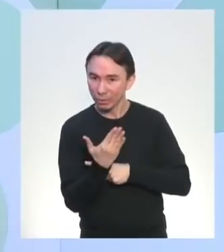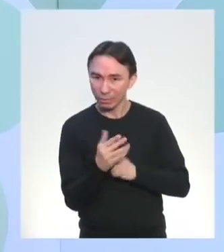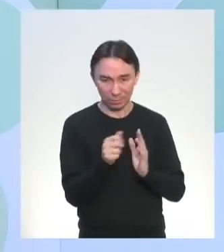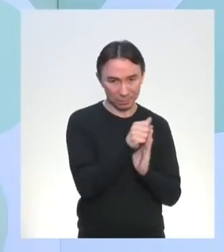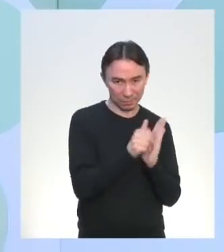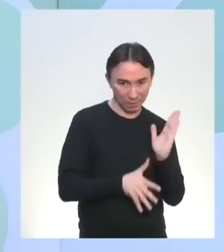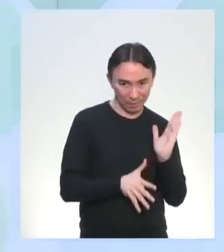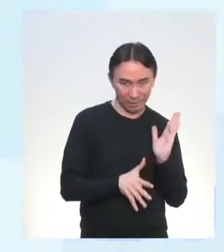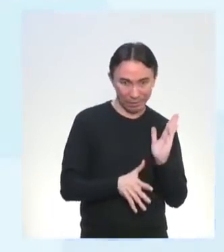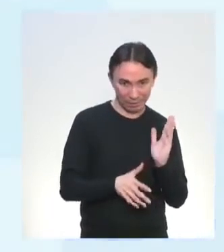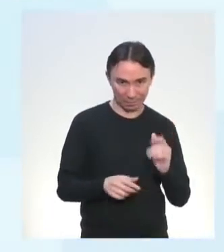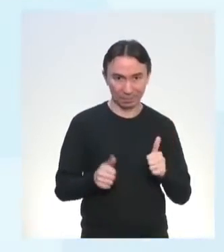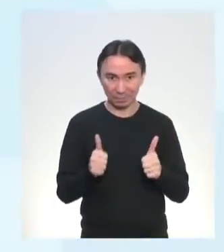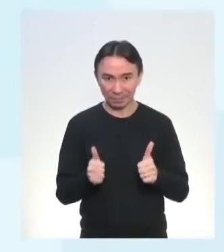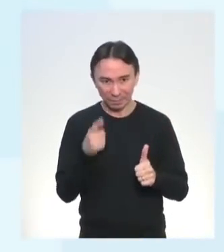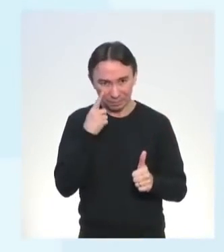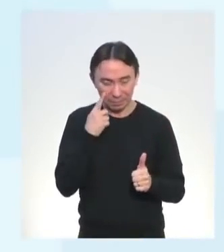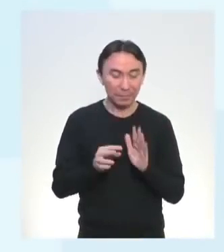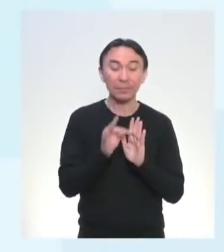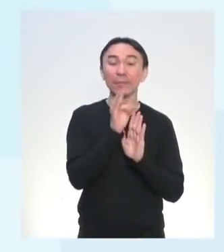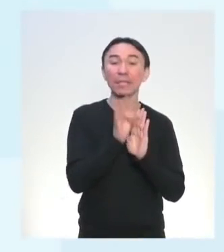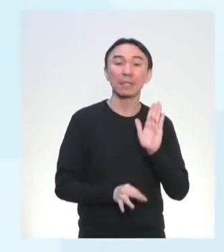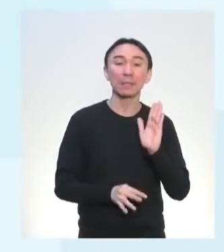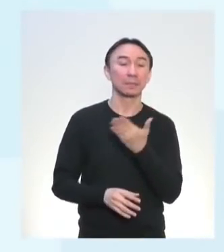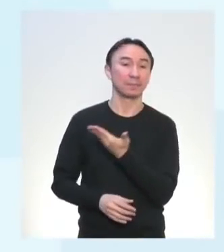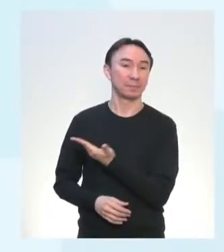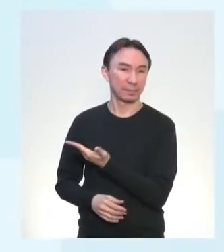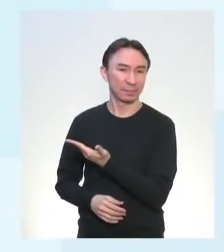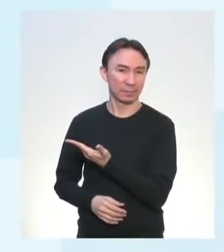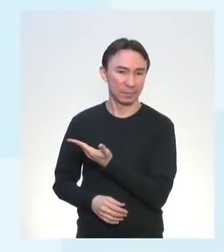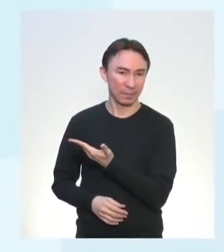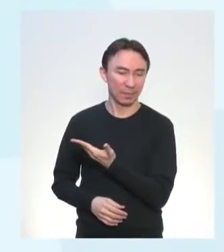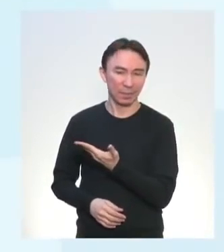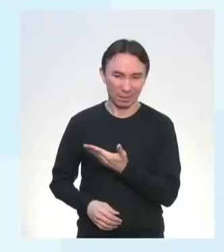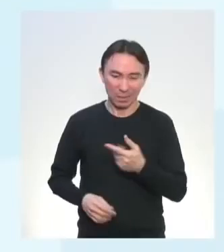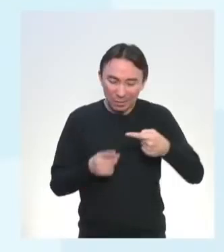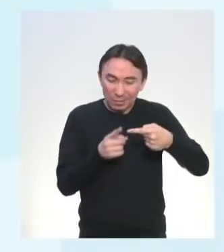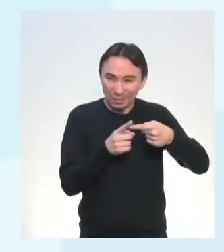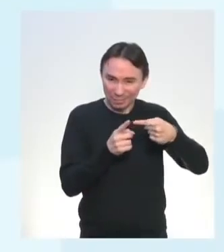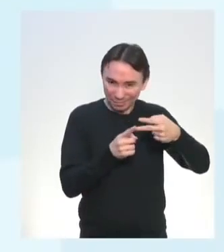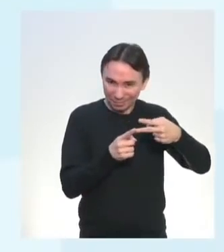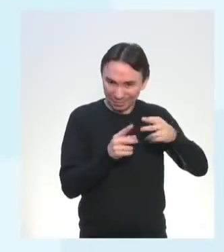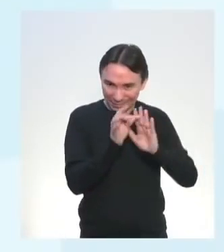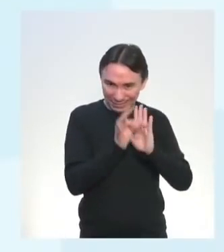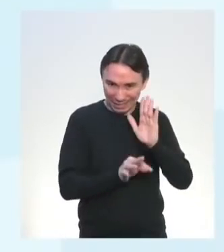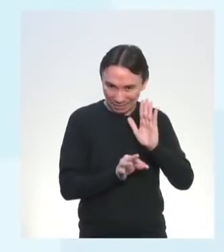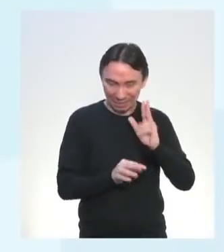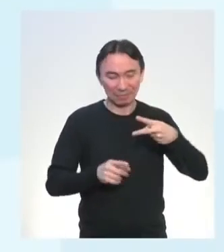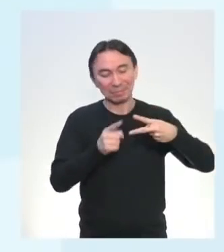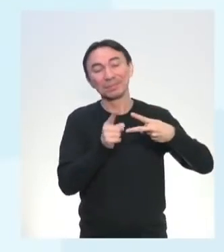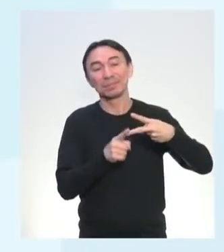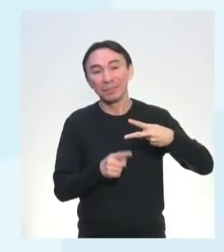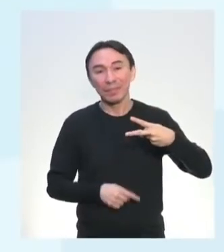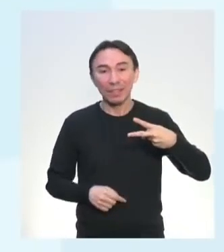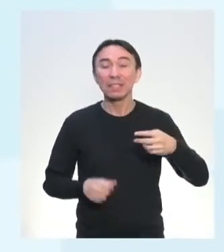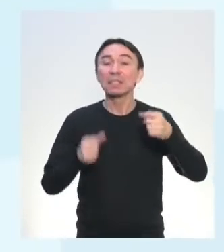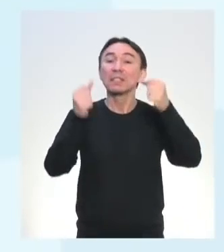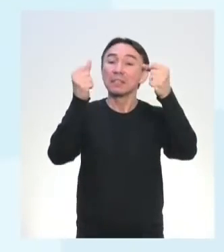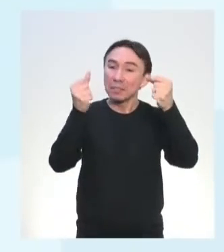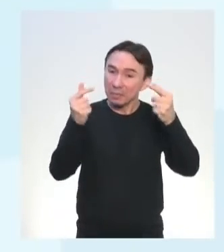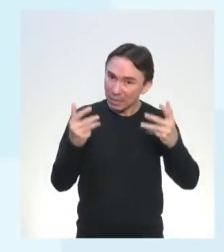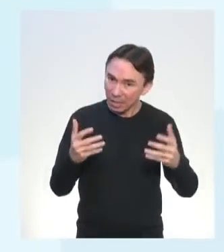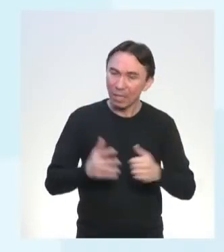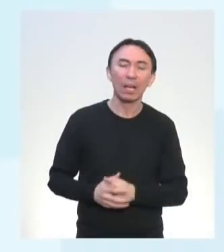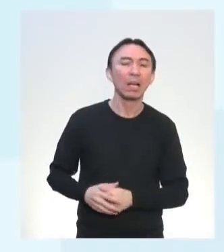atividade. Estudando o texto. Olha só, os dois textos escritos que a gente leu agora falam sobre o